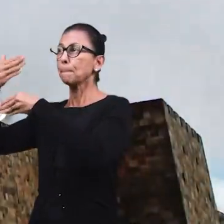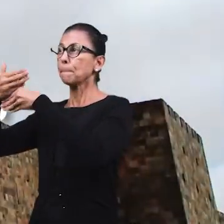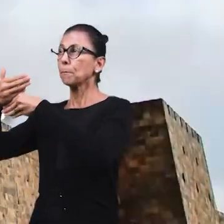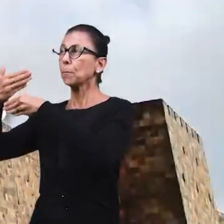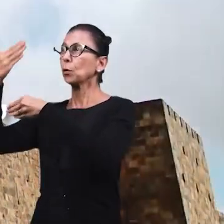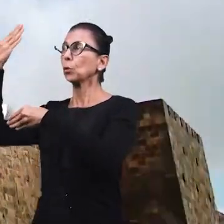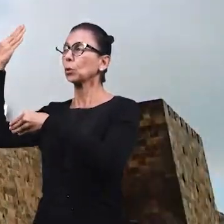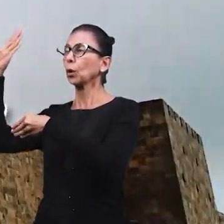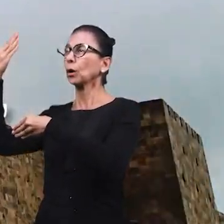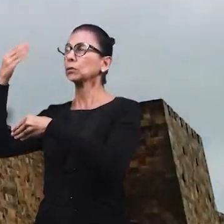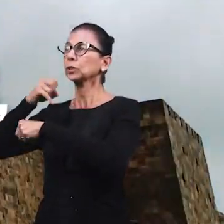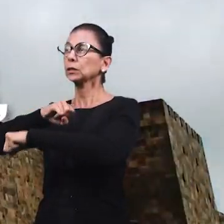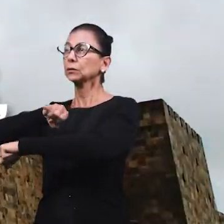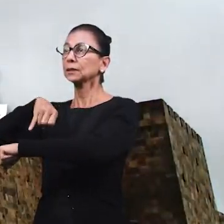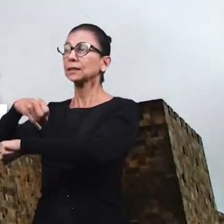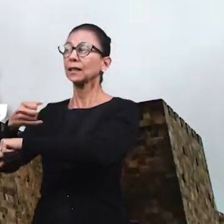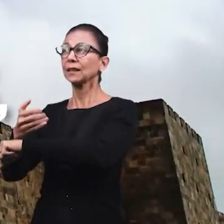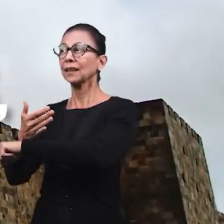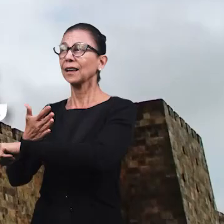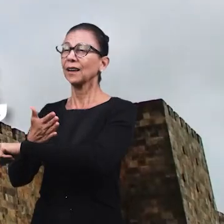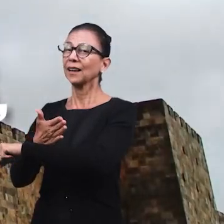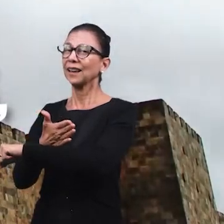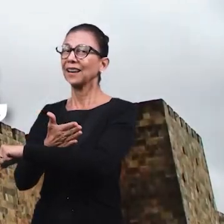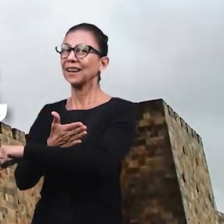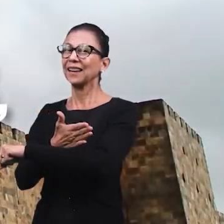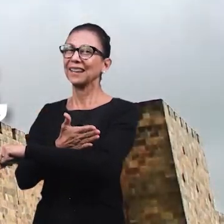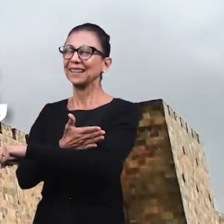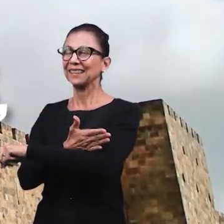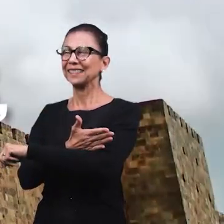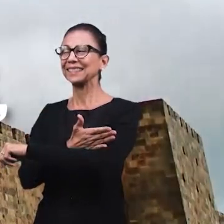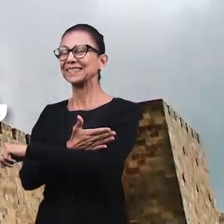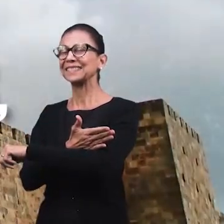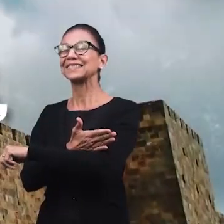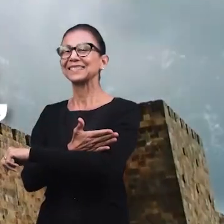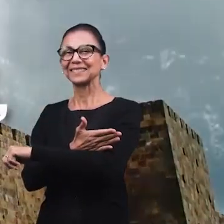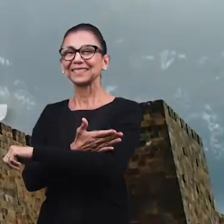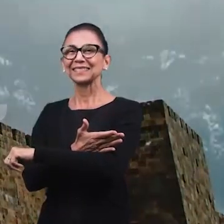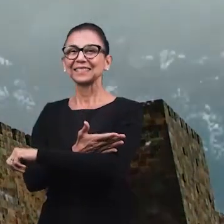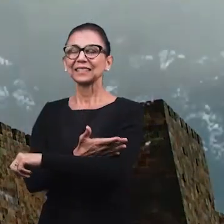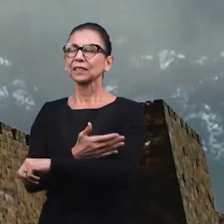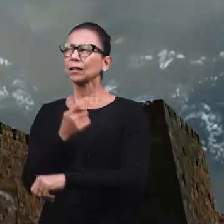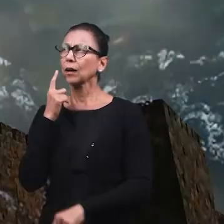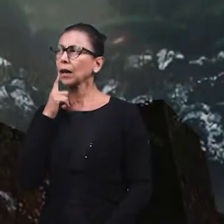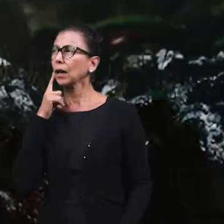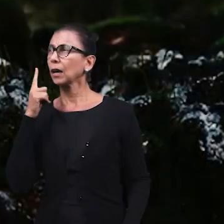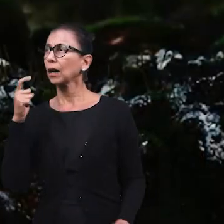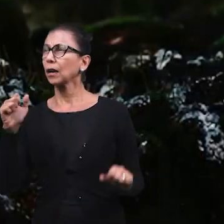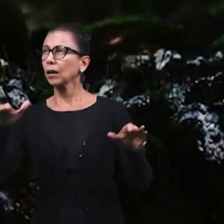Seus muros, ó Jerusalém,